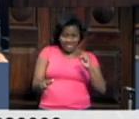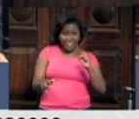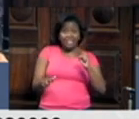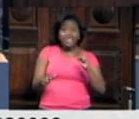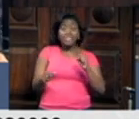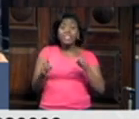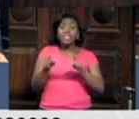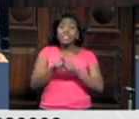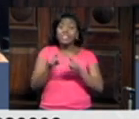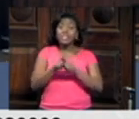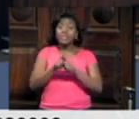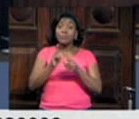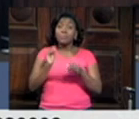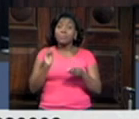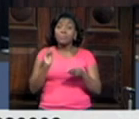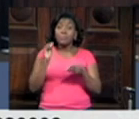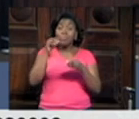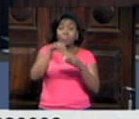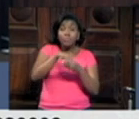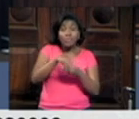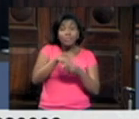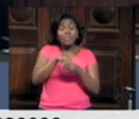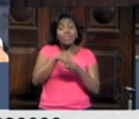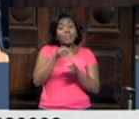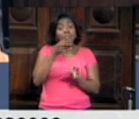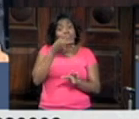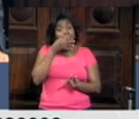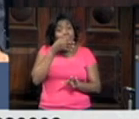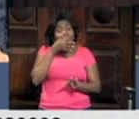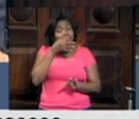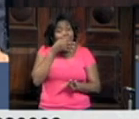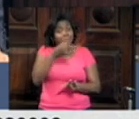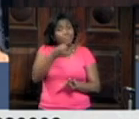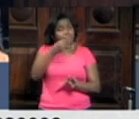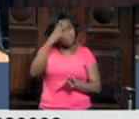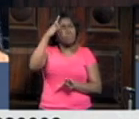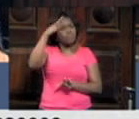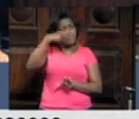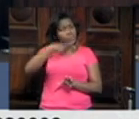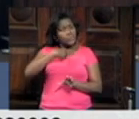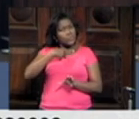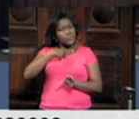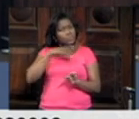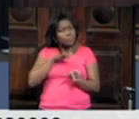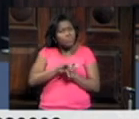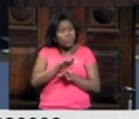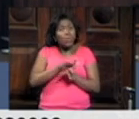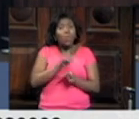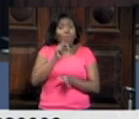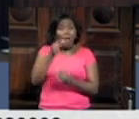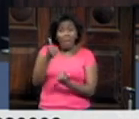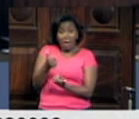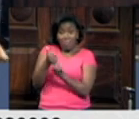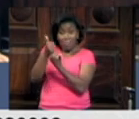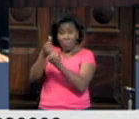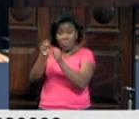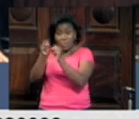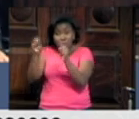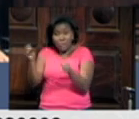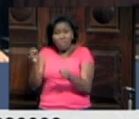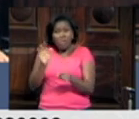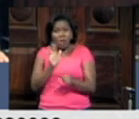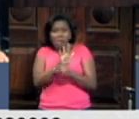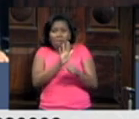inserir uma autocrítica sobre o apoio que o sistema deu à ditadura.